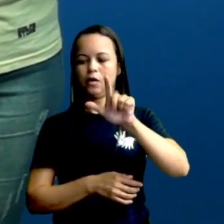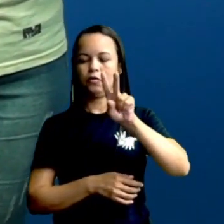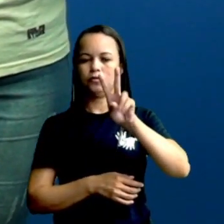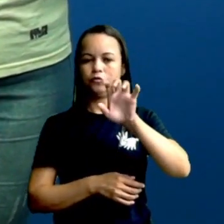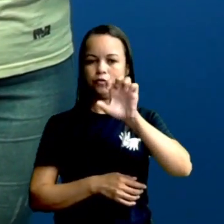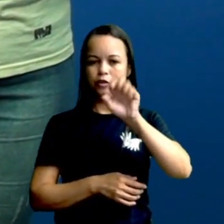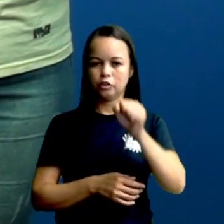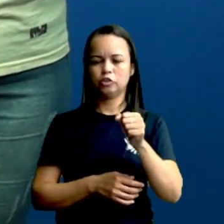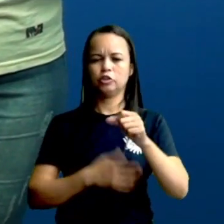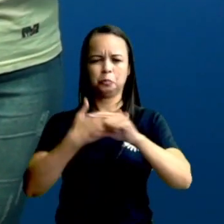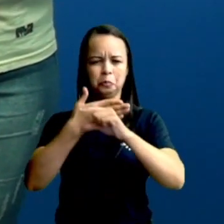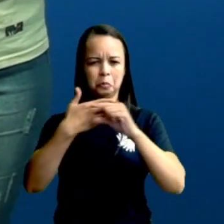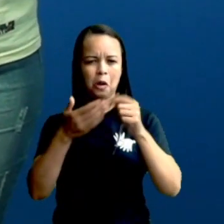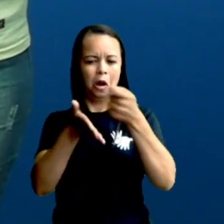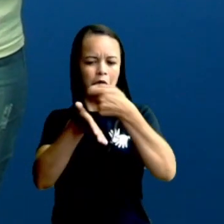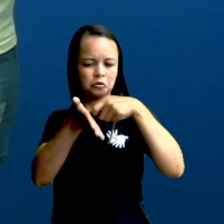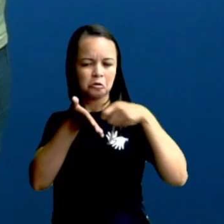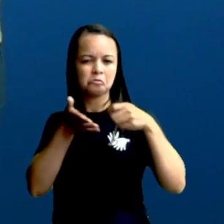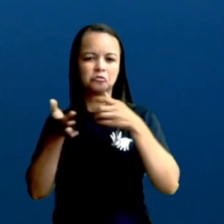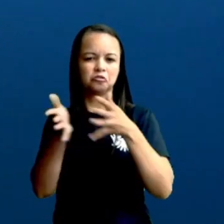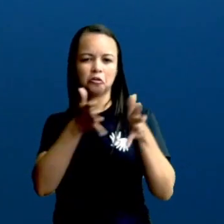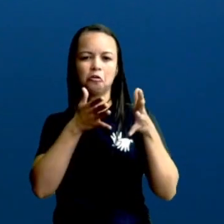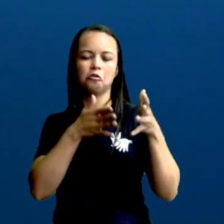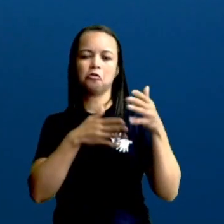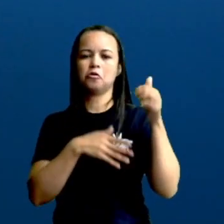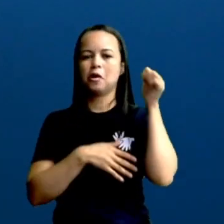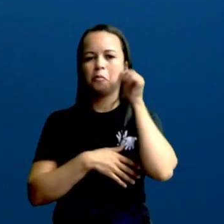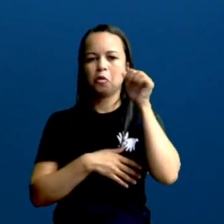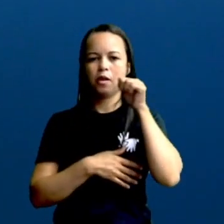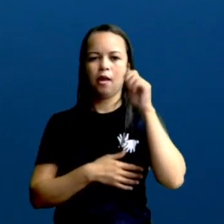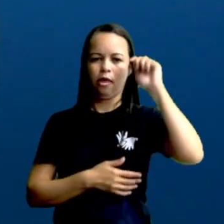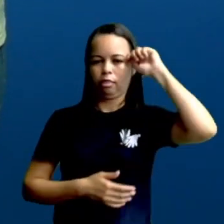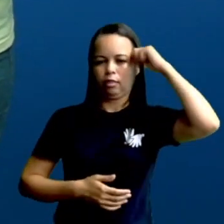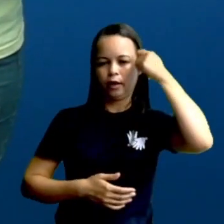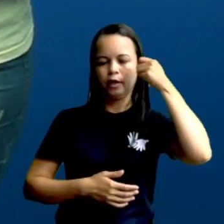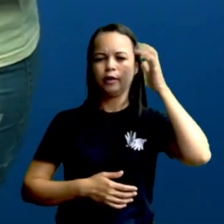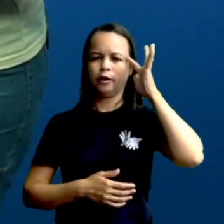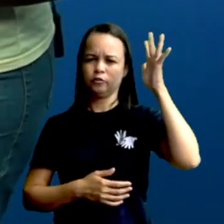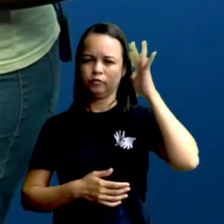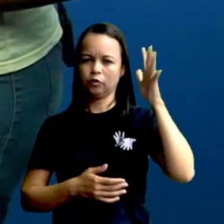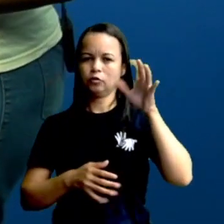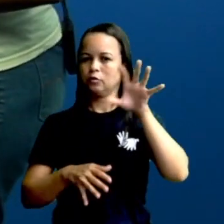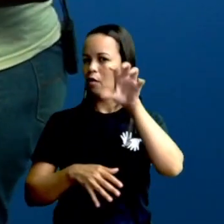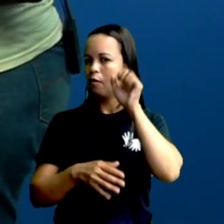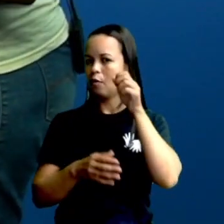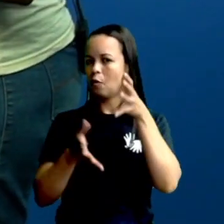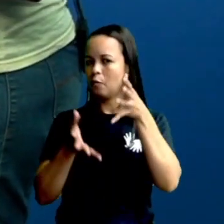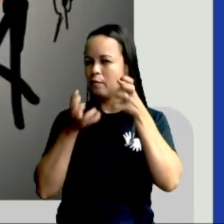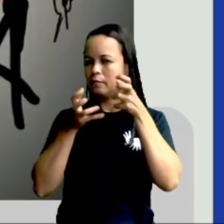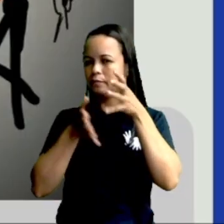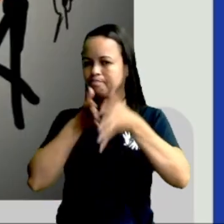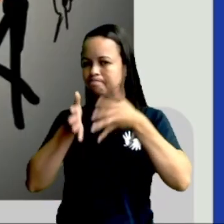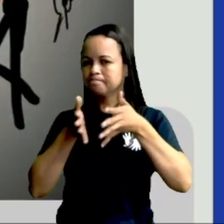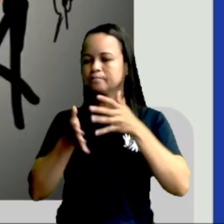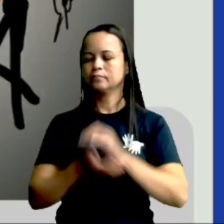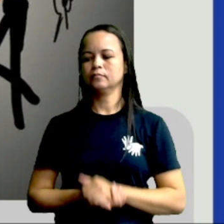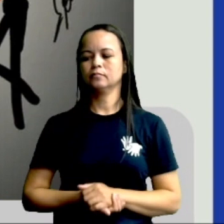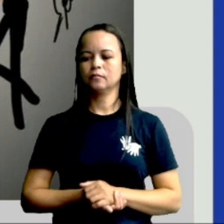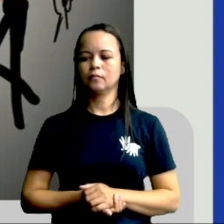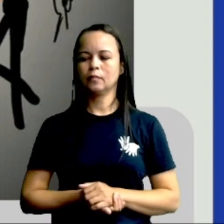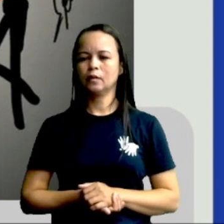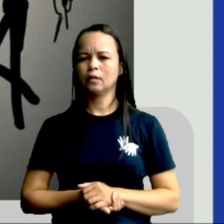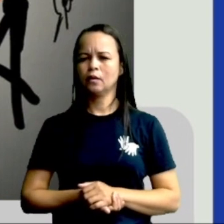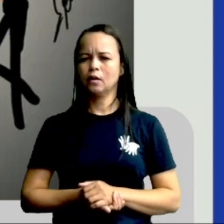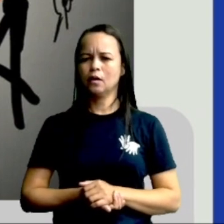escritos dela, uma escritora mulher, negra, e ela vai trazer a seguinte reflexão, escuta só: que meus